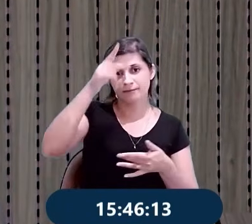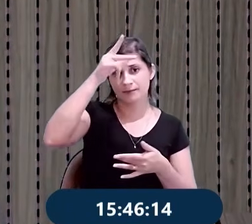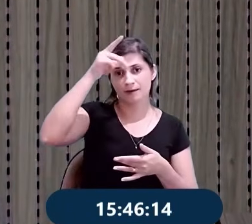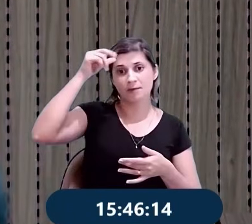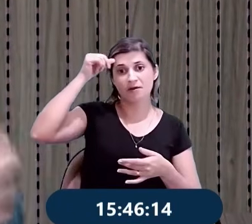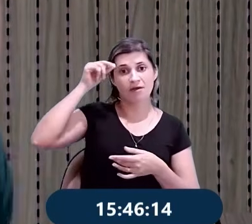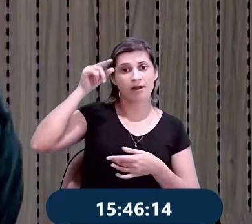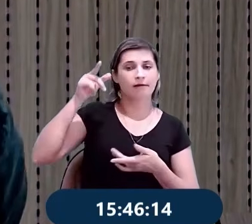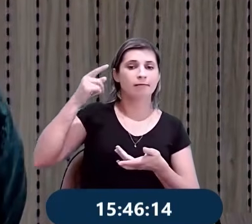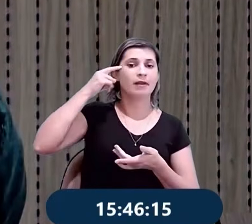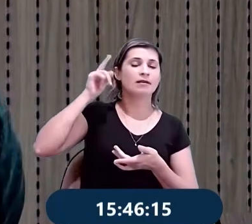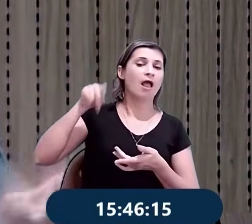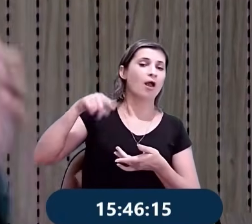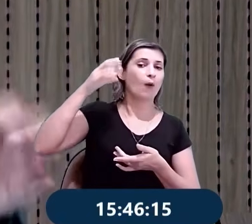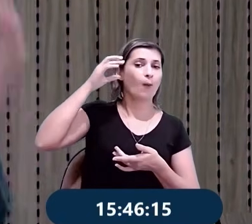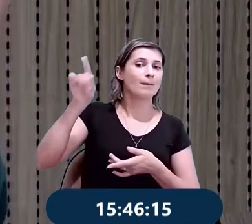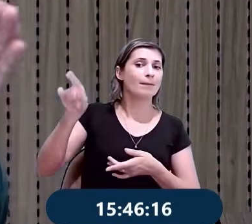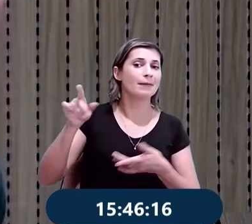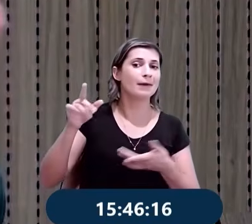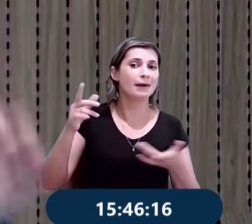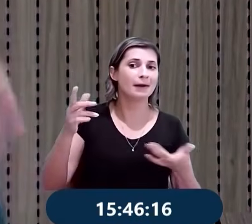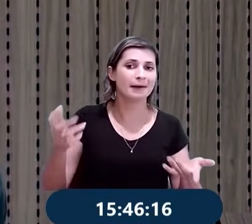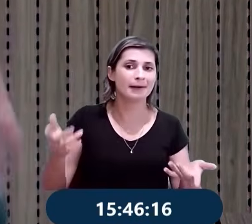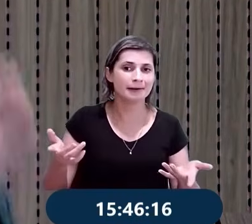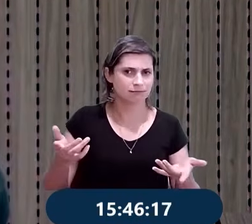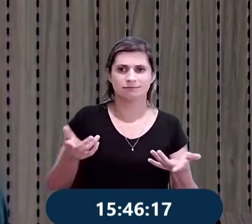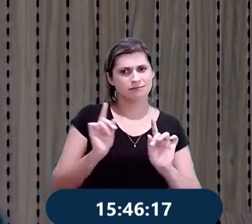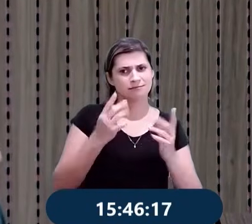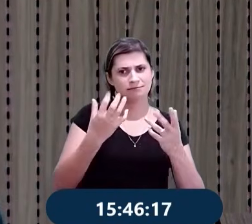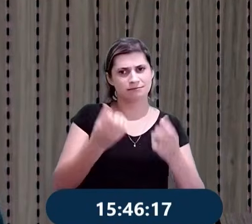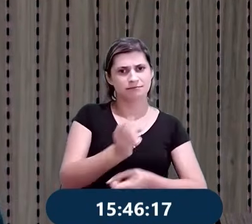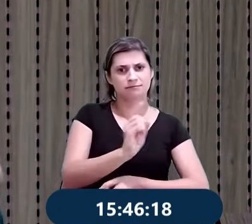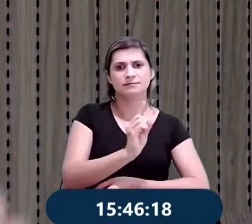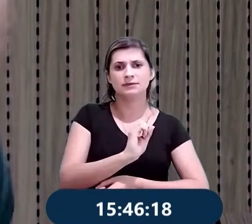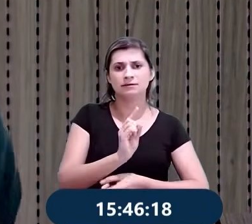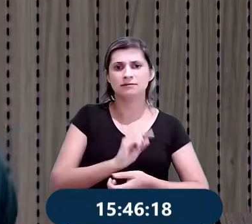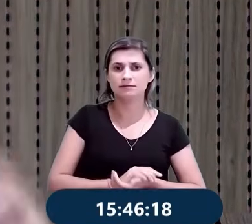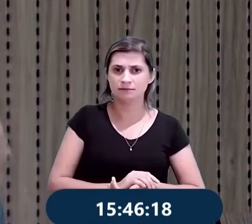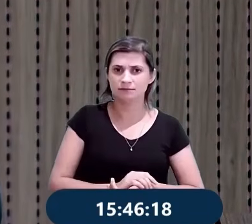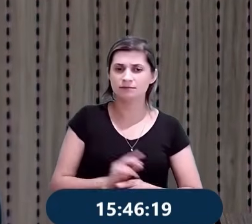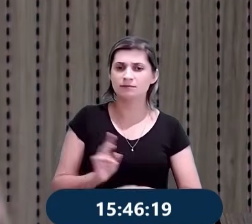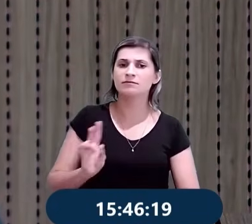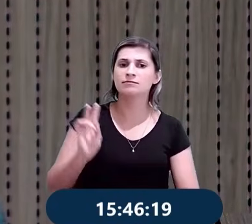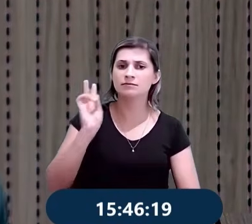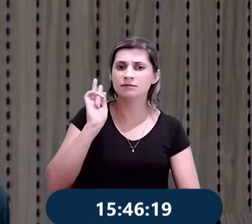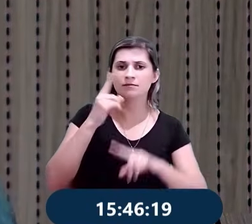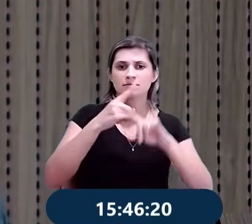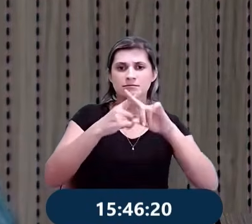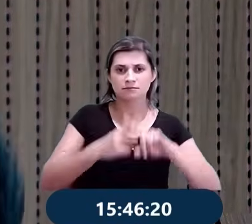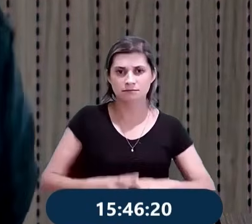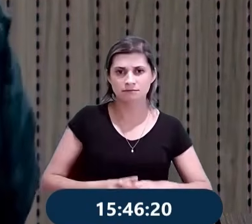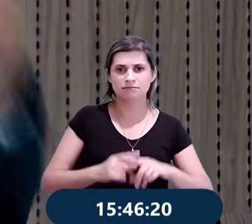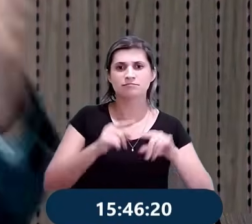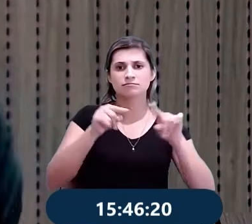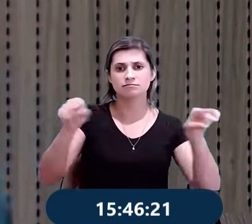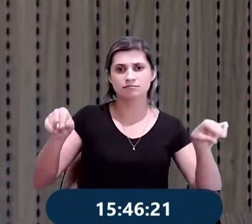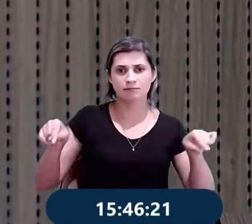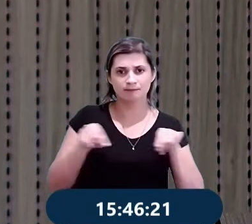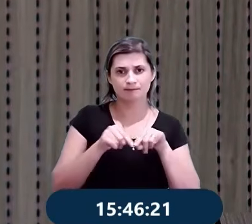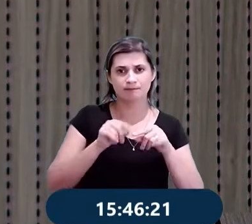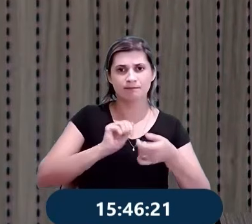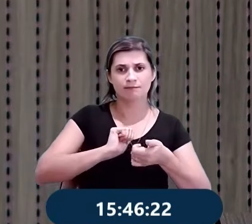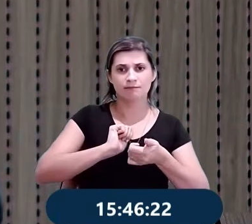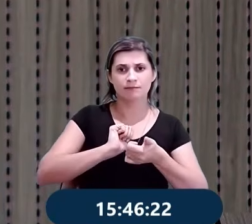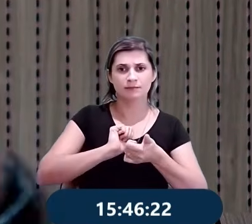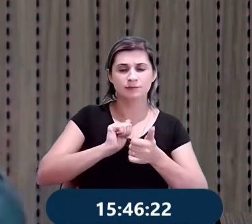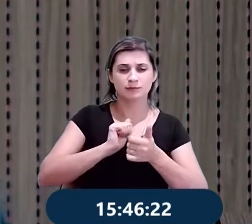pode aceitar. Valorize o campeonato varziano de Franca. As equipes merecem respeito, a torcida